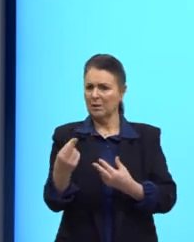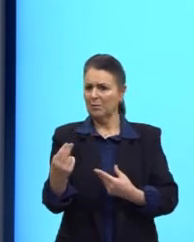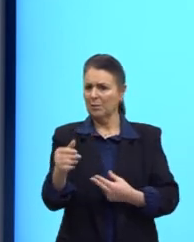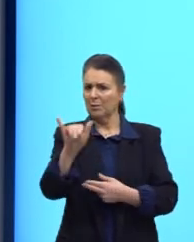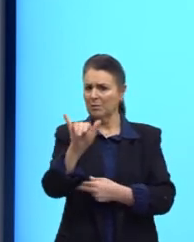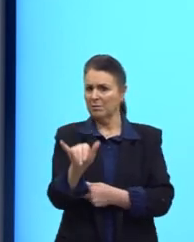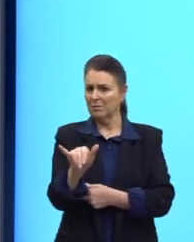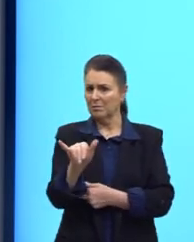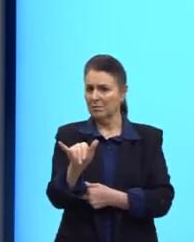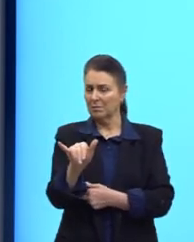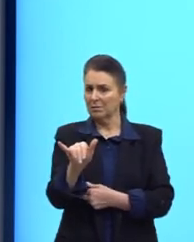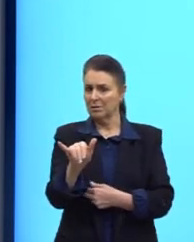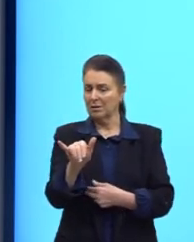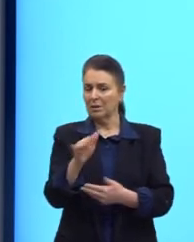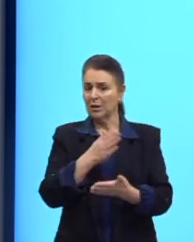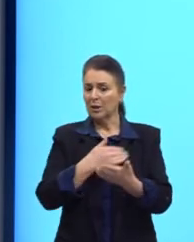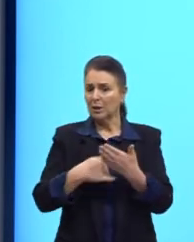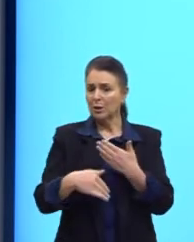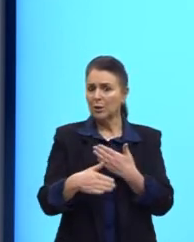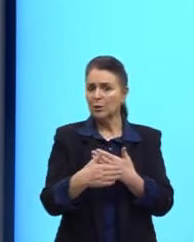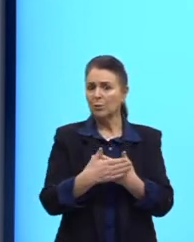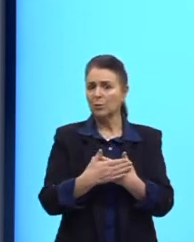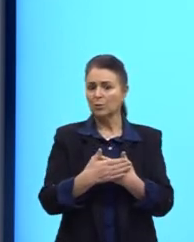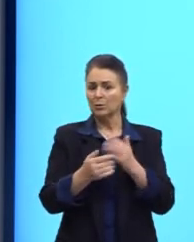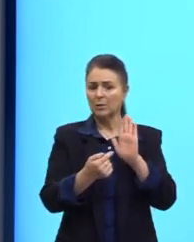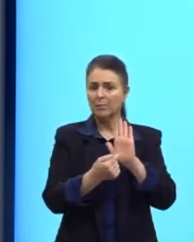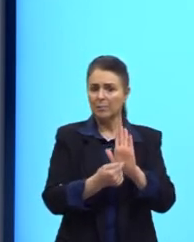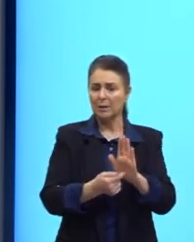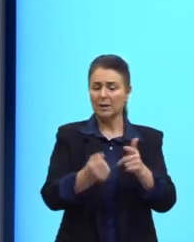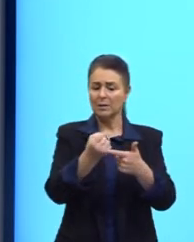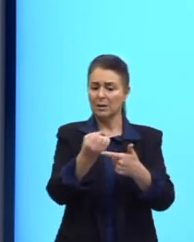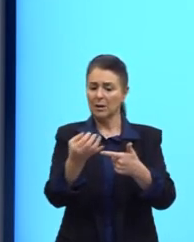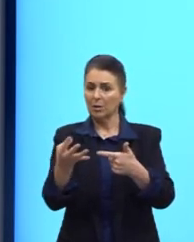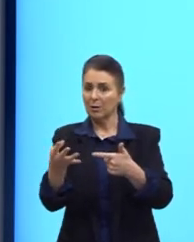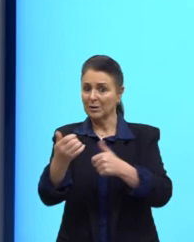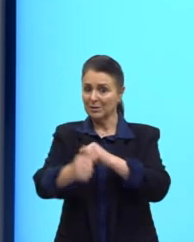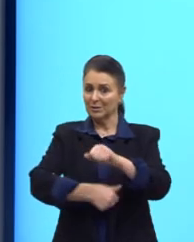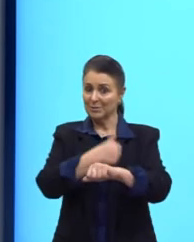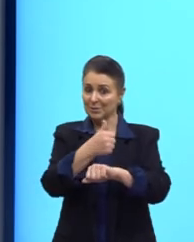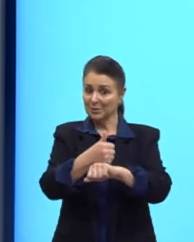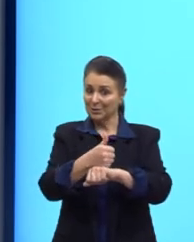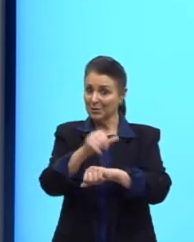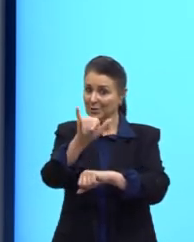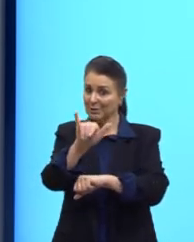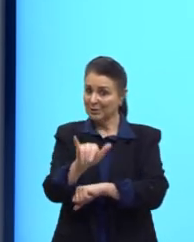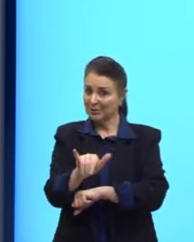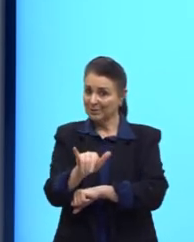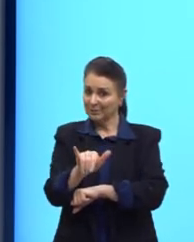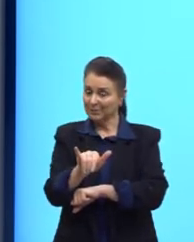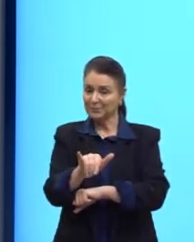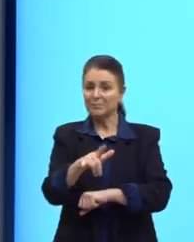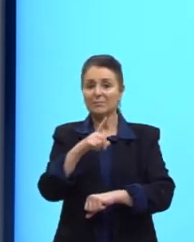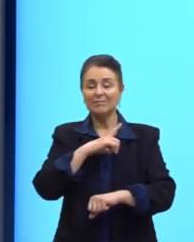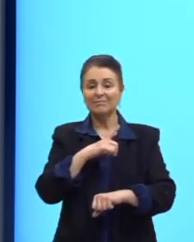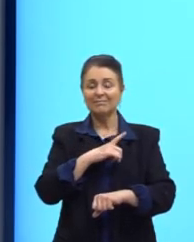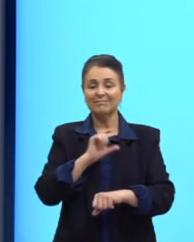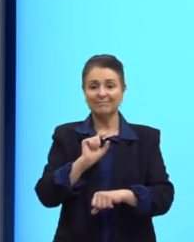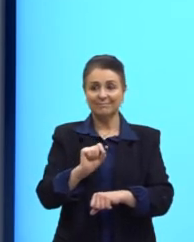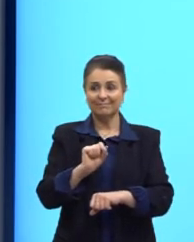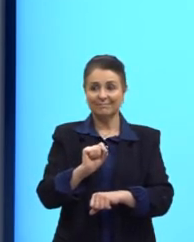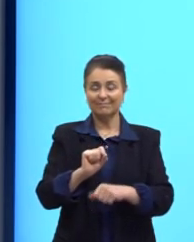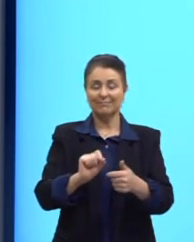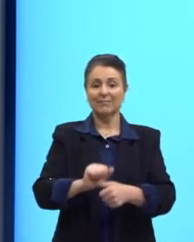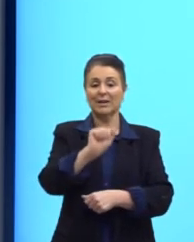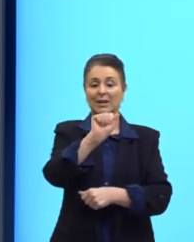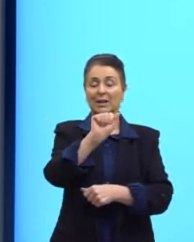em todos os termos em que aparece o log a gente vai trocar por y e aí nós teríamos y